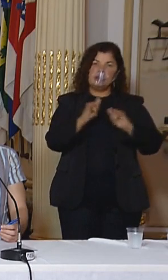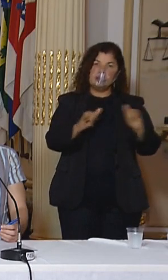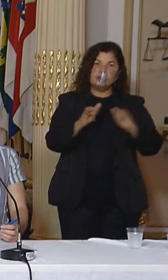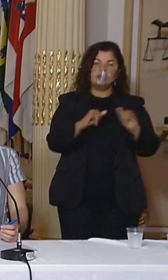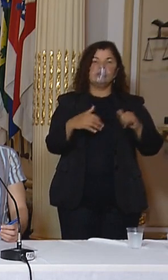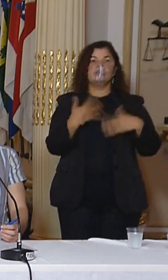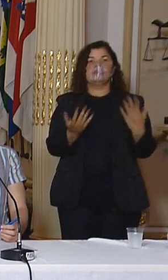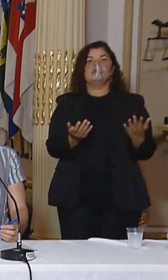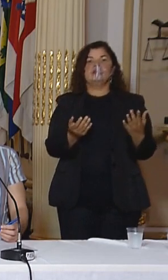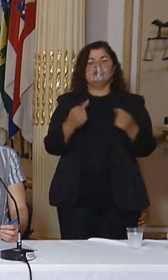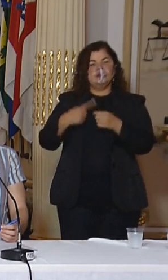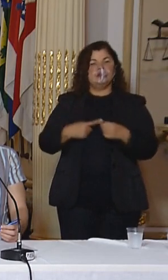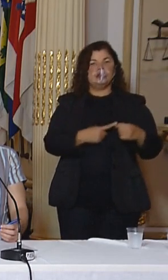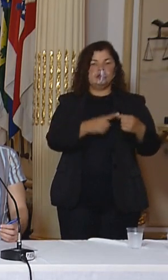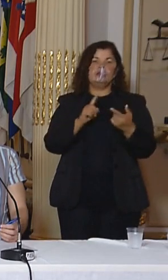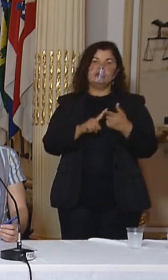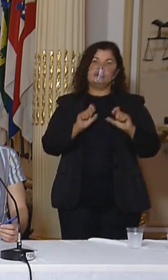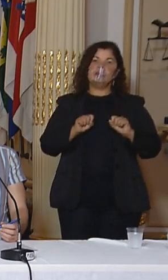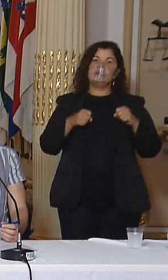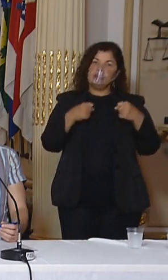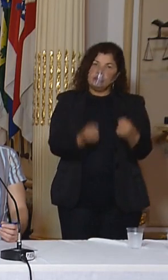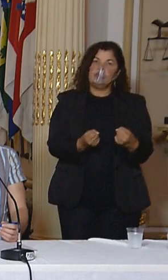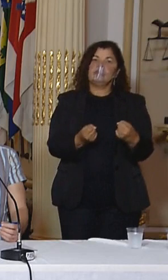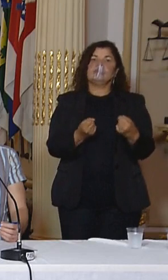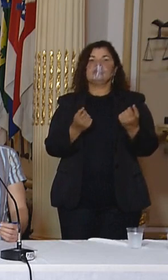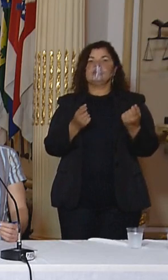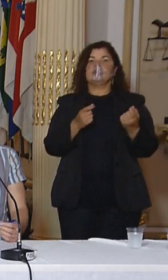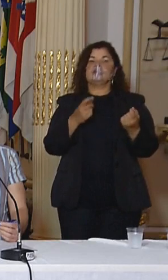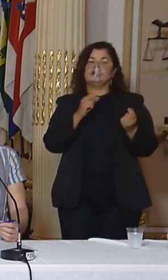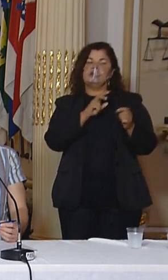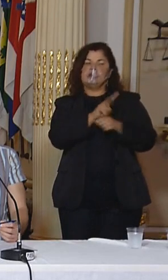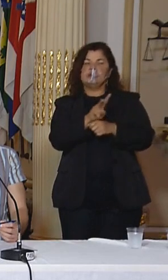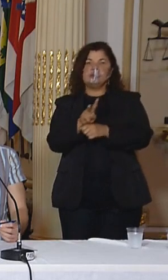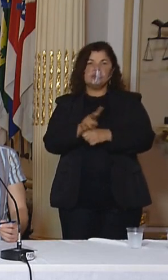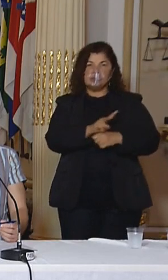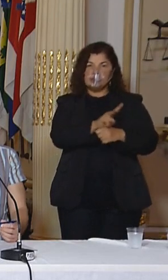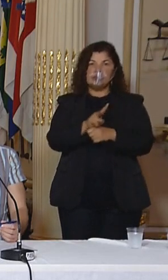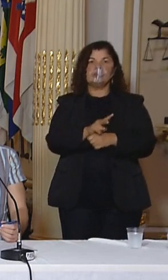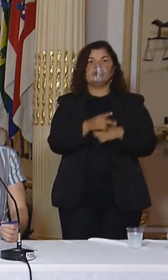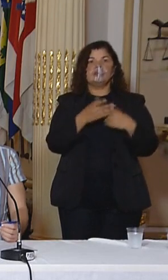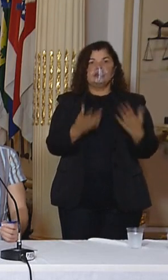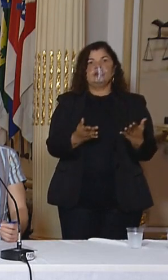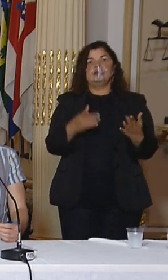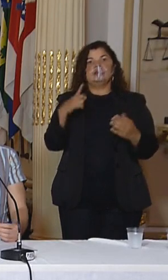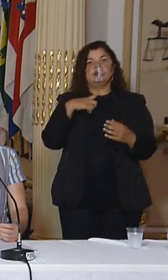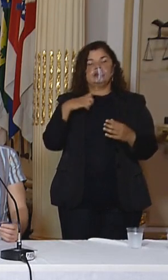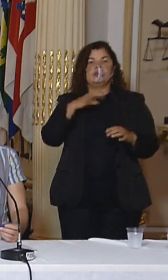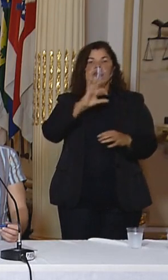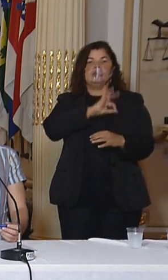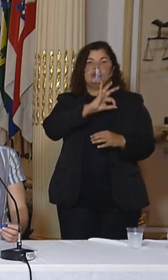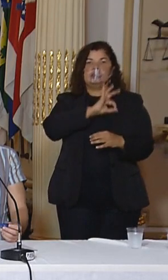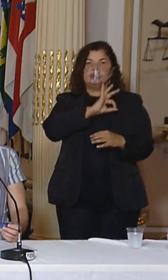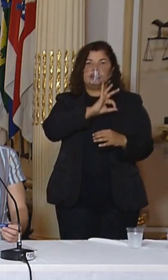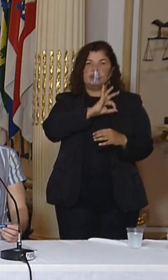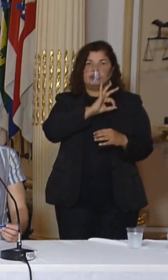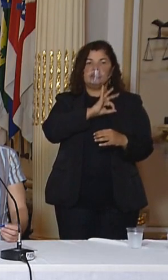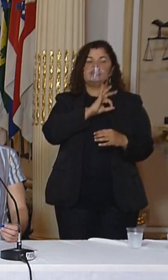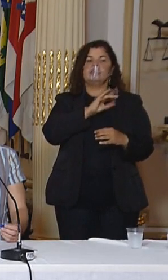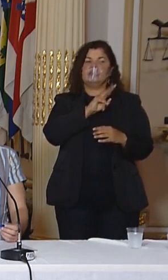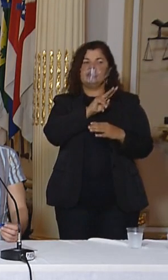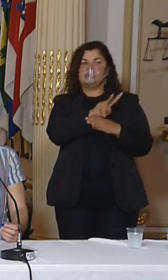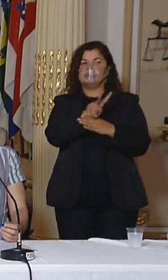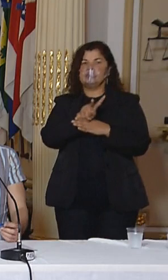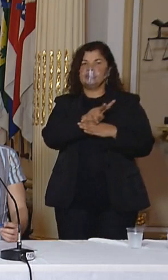também um esforço dos municípios para poder fazer esta vigilância. Então, nós temos o policiamento, né, que estará à disposição